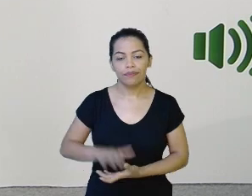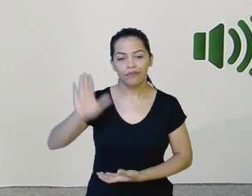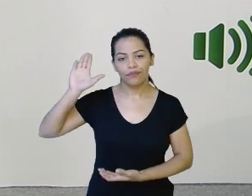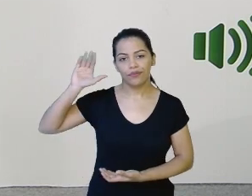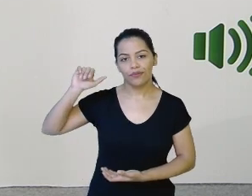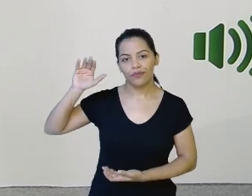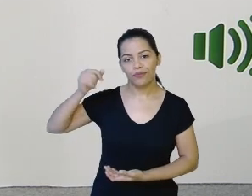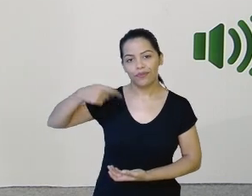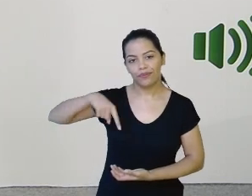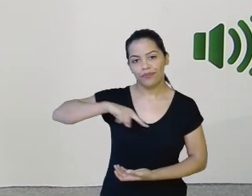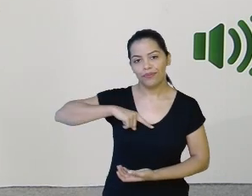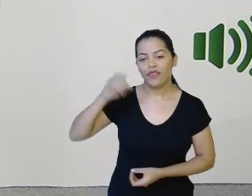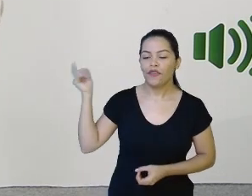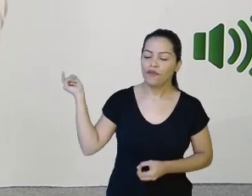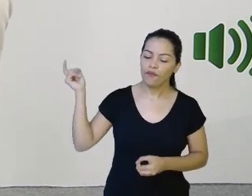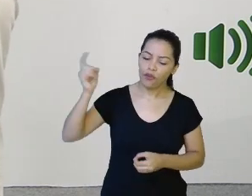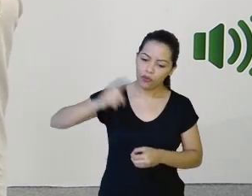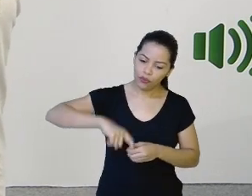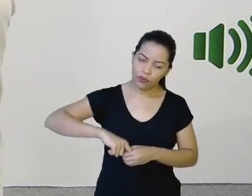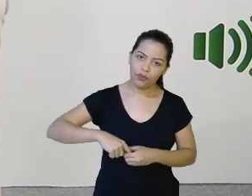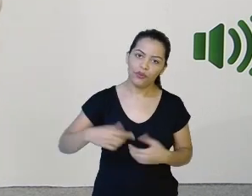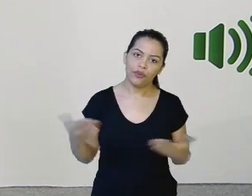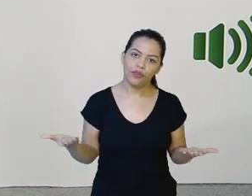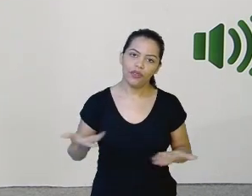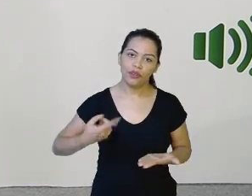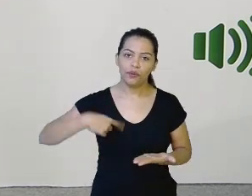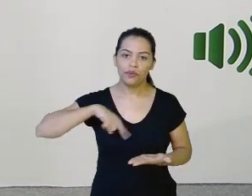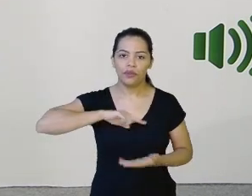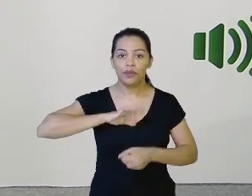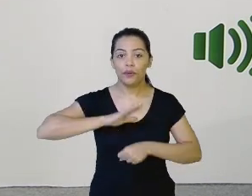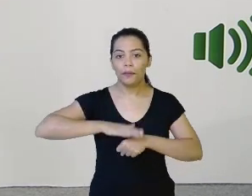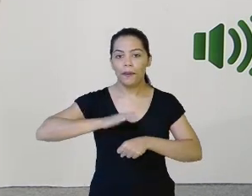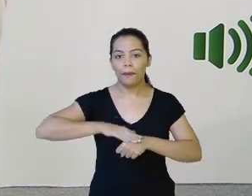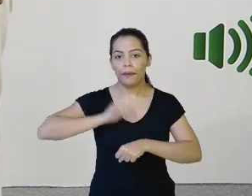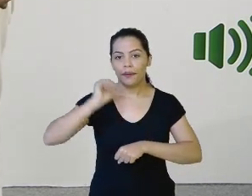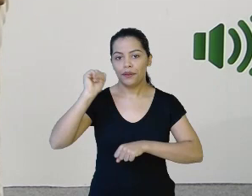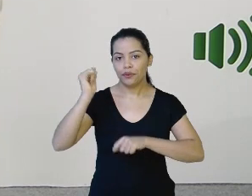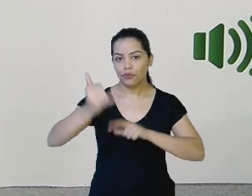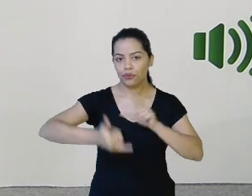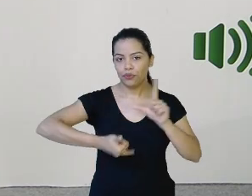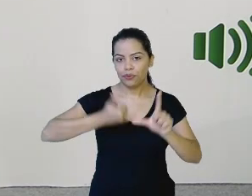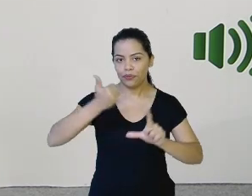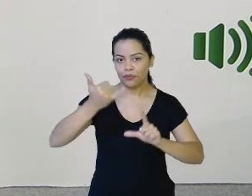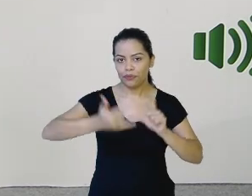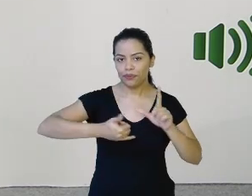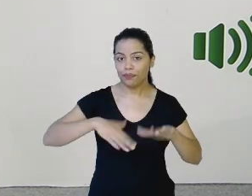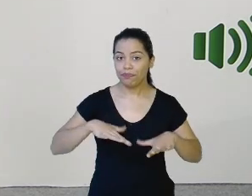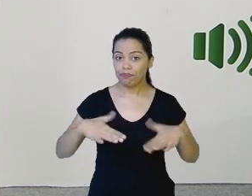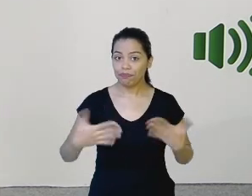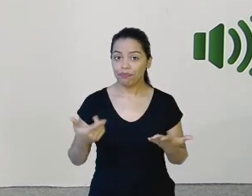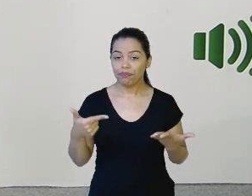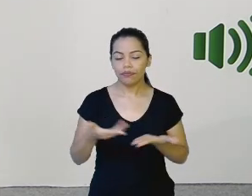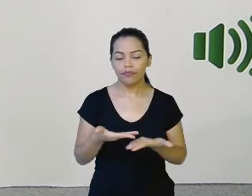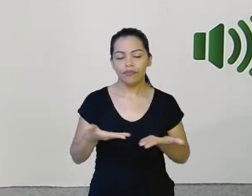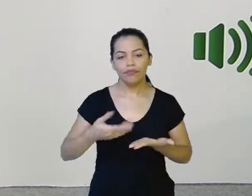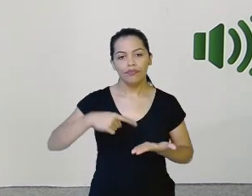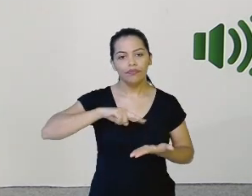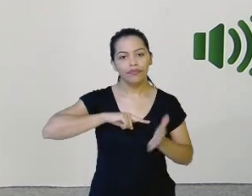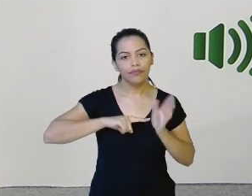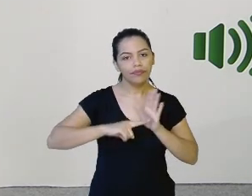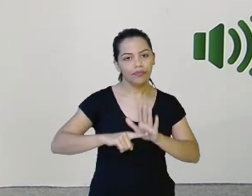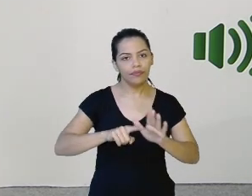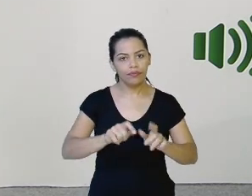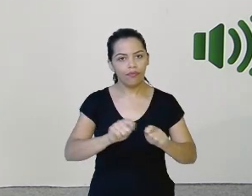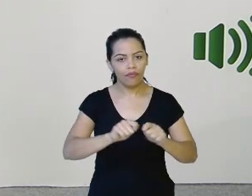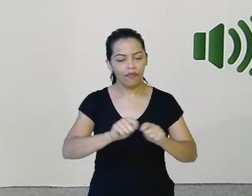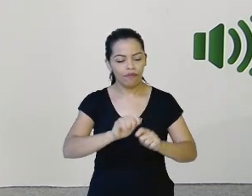Olá, estamos aqui de volta para o nosso momento lúdico. E hoje a gente vai apresentar para vocês a confecção